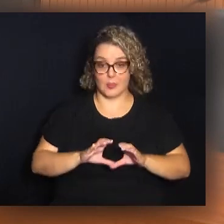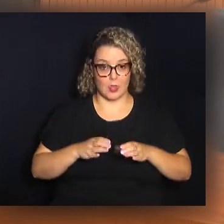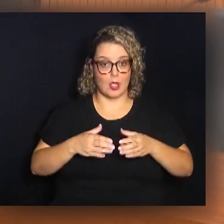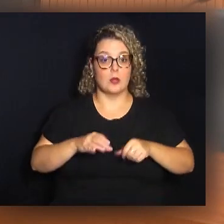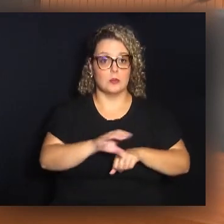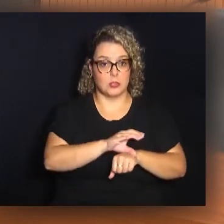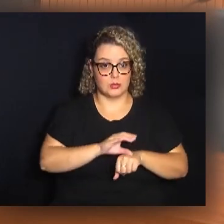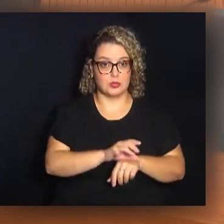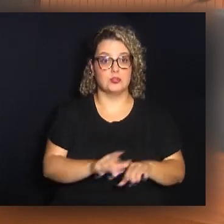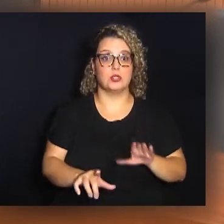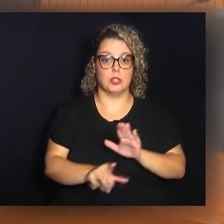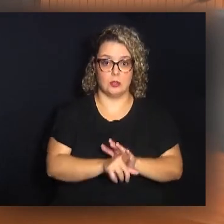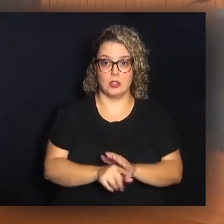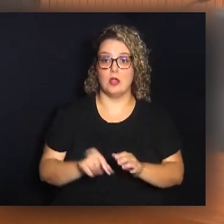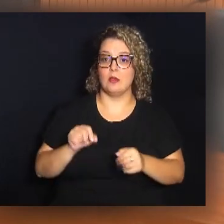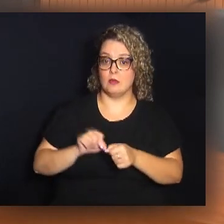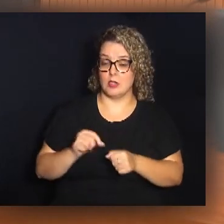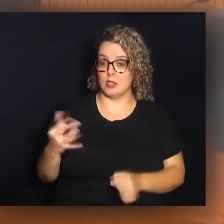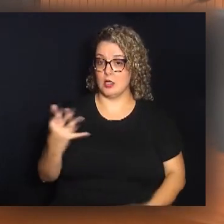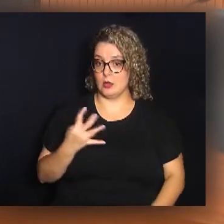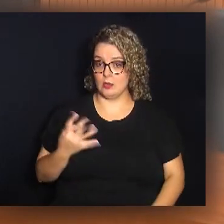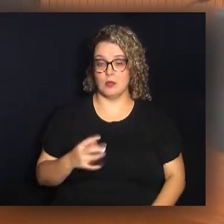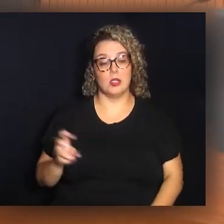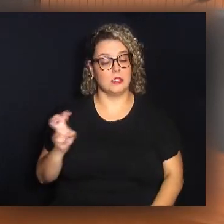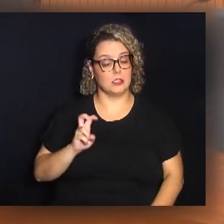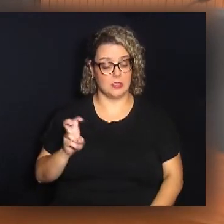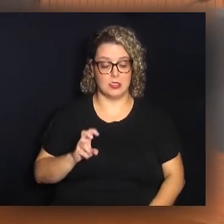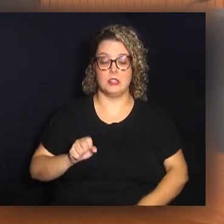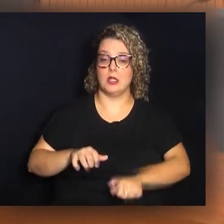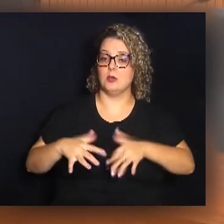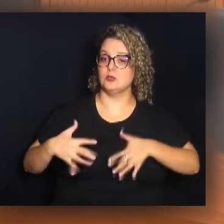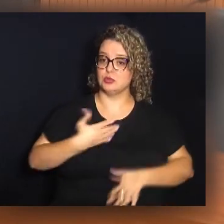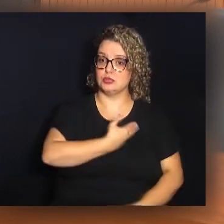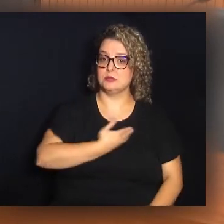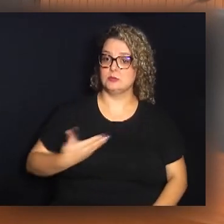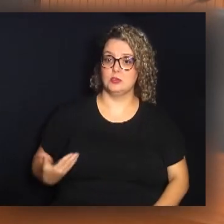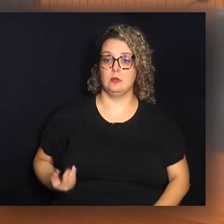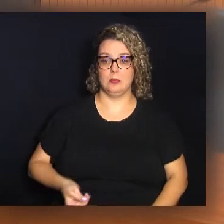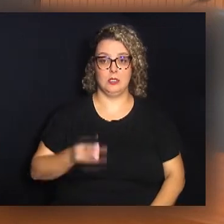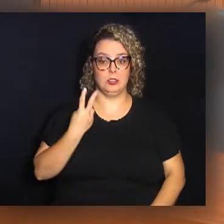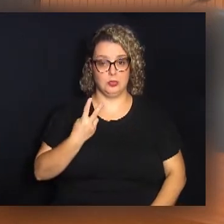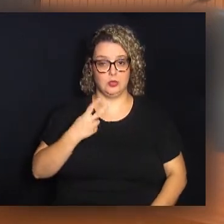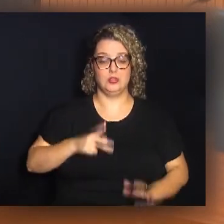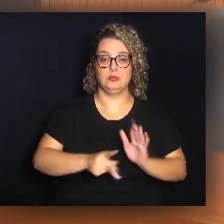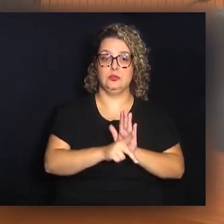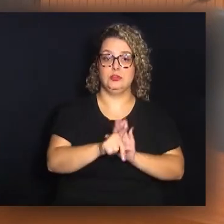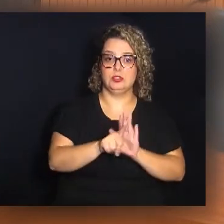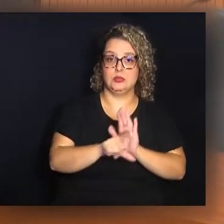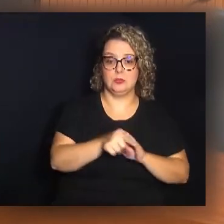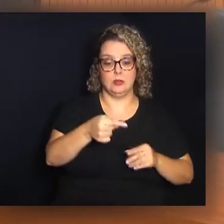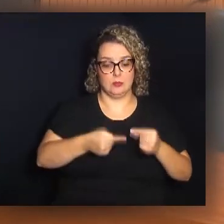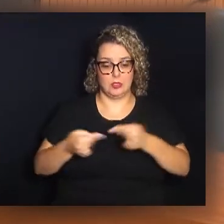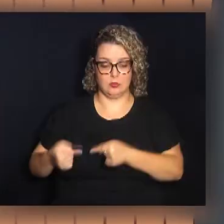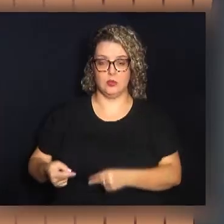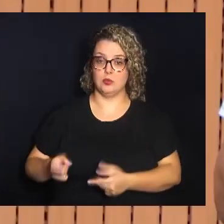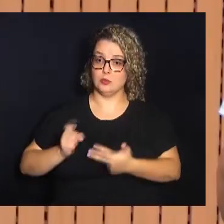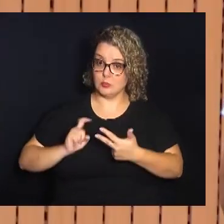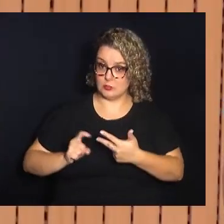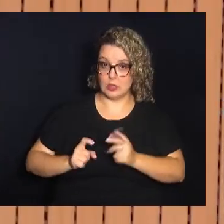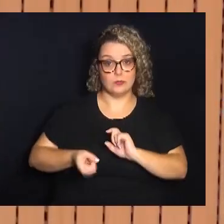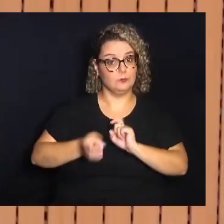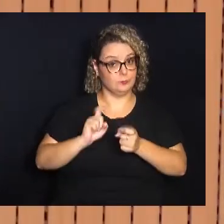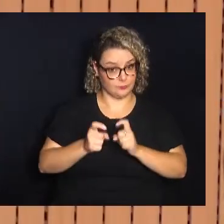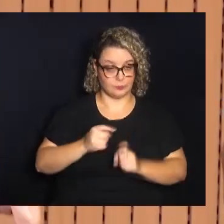A Comissão de Constituição e Legalidade realizou a quarta e quinta audiências públicas para debater dois projetos de lei do Executivo.